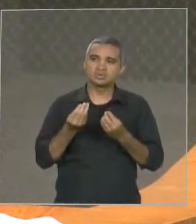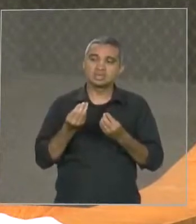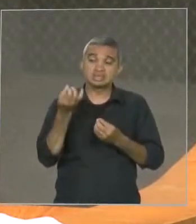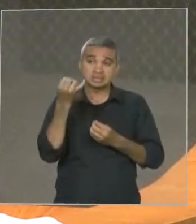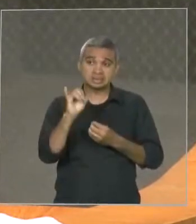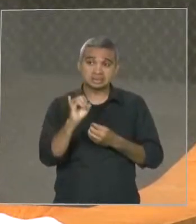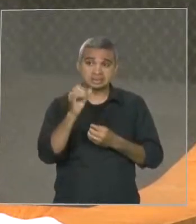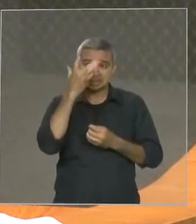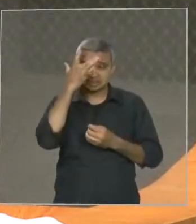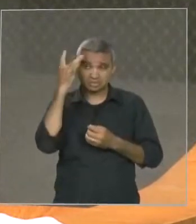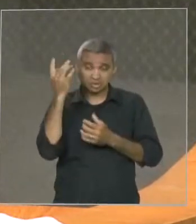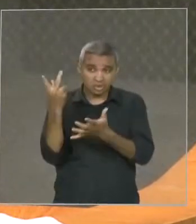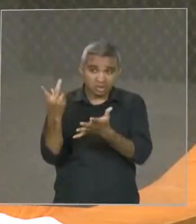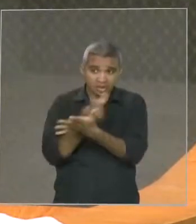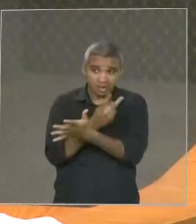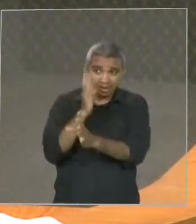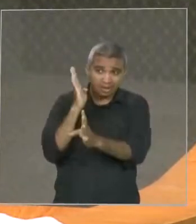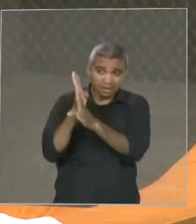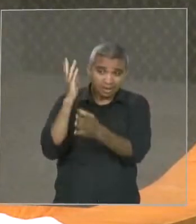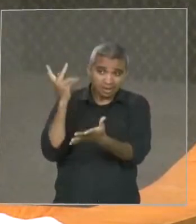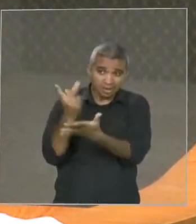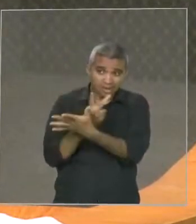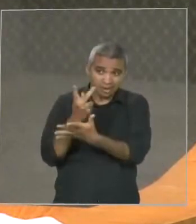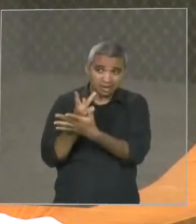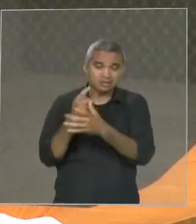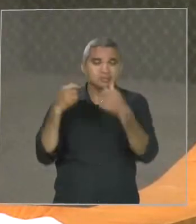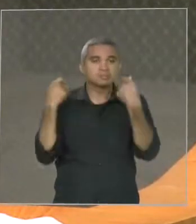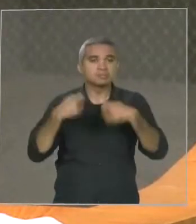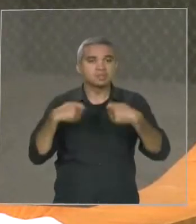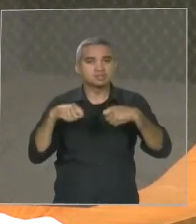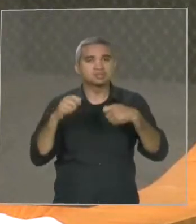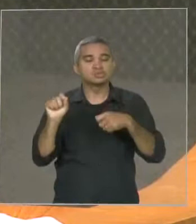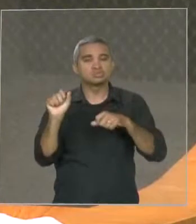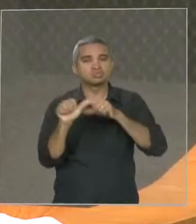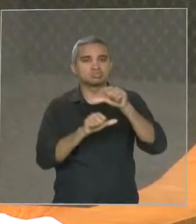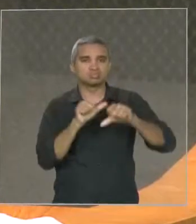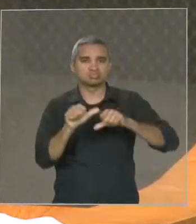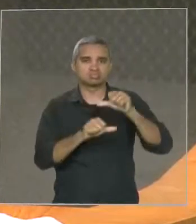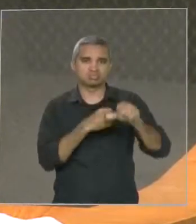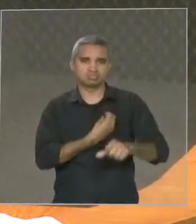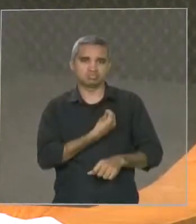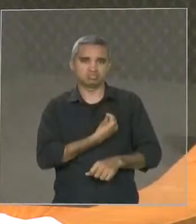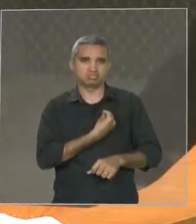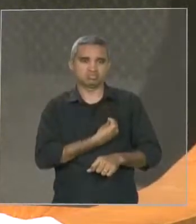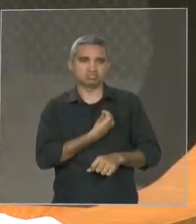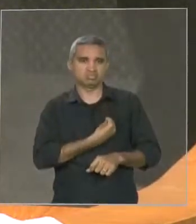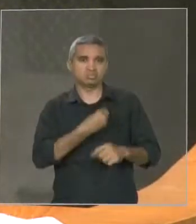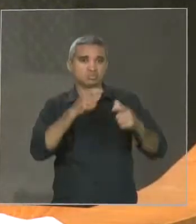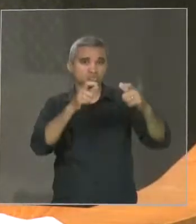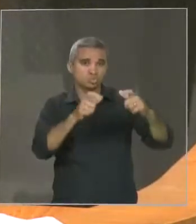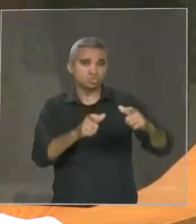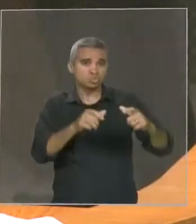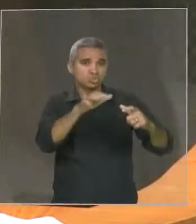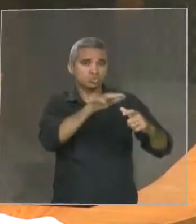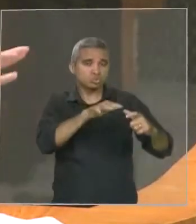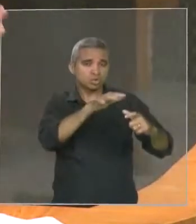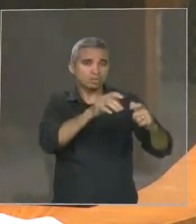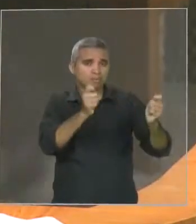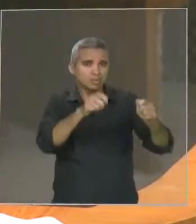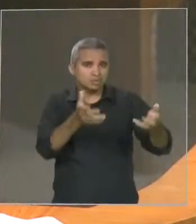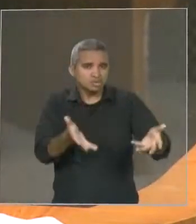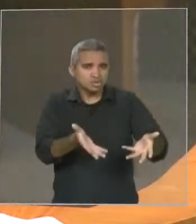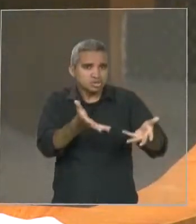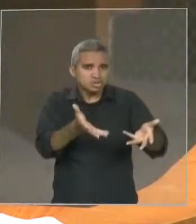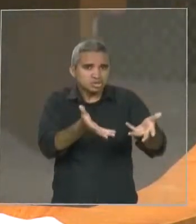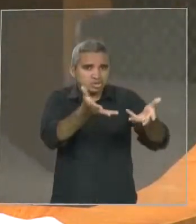elas precisam de um ambiente que melhor atenda essas pessoas. E o que acontece no